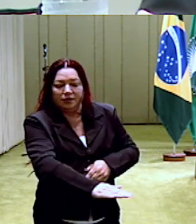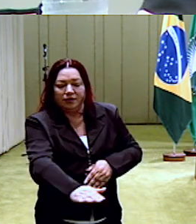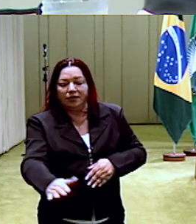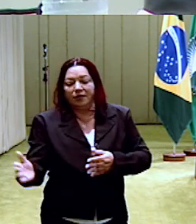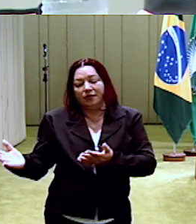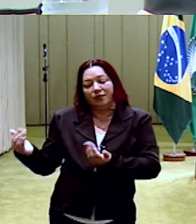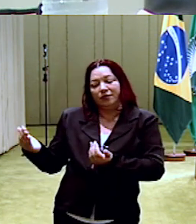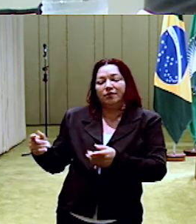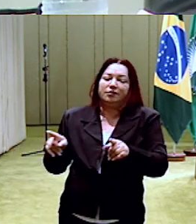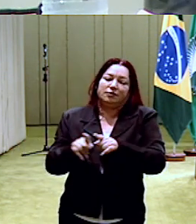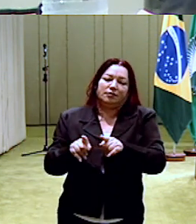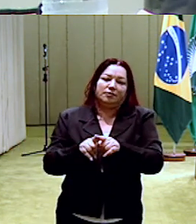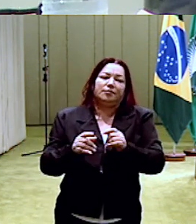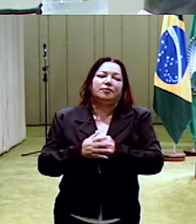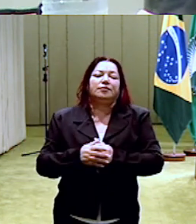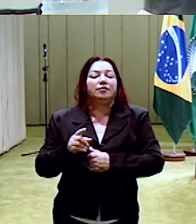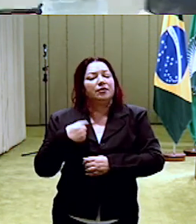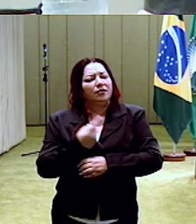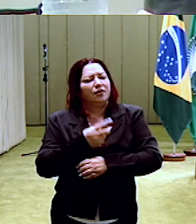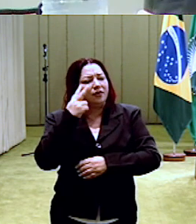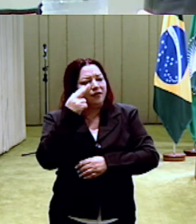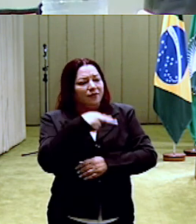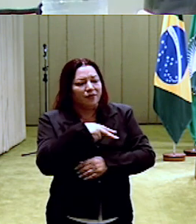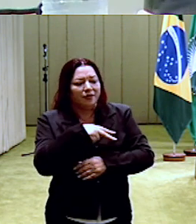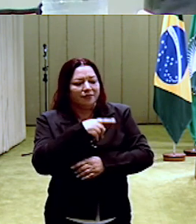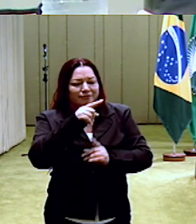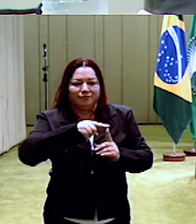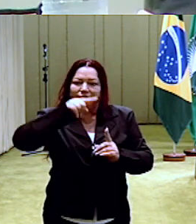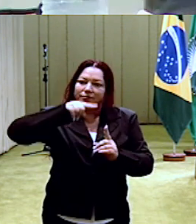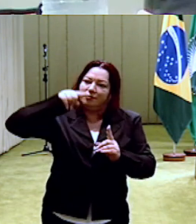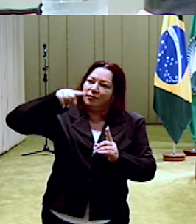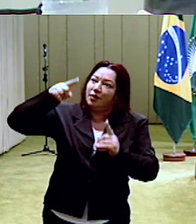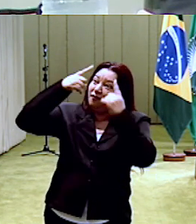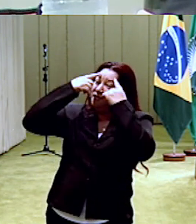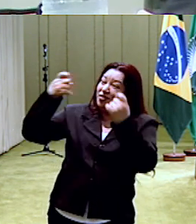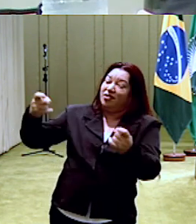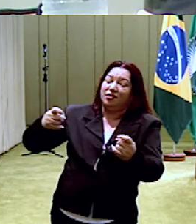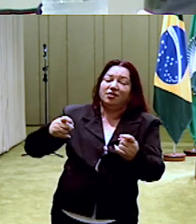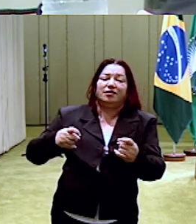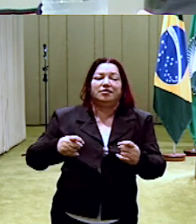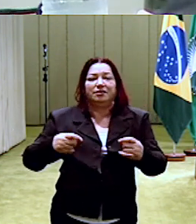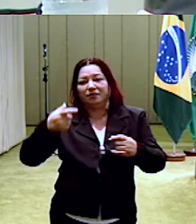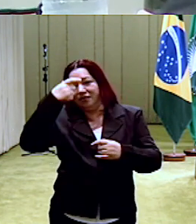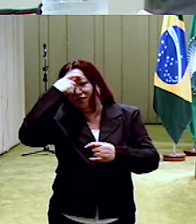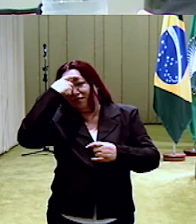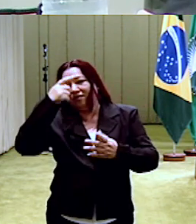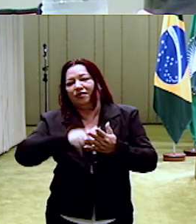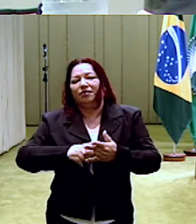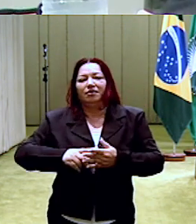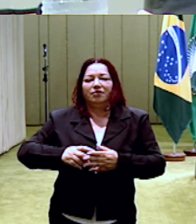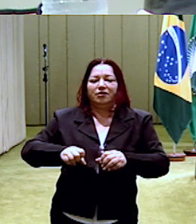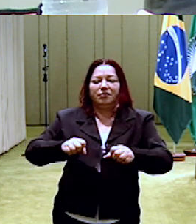e os adolescentes. E nós já vislumbramos índices assustadores de violências físicas, psíquicas,